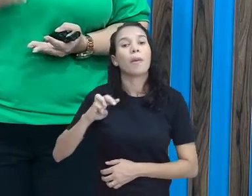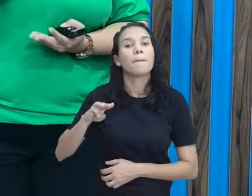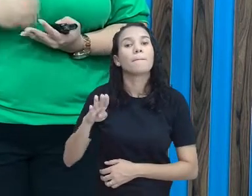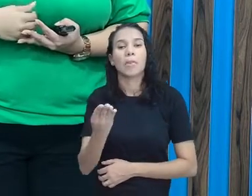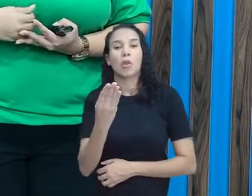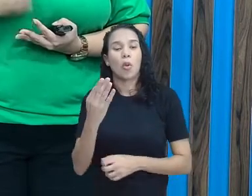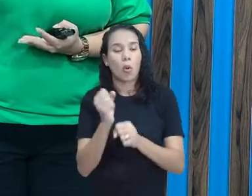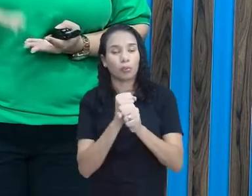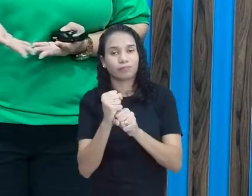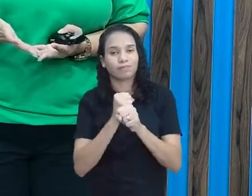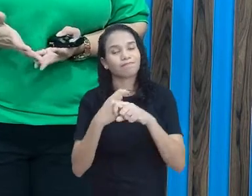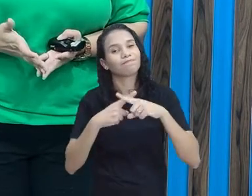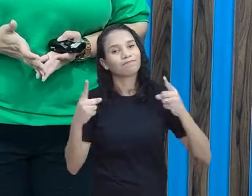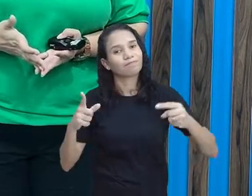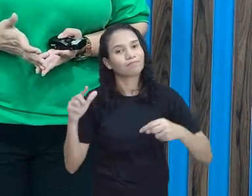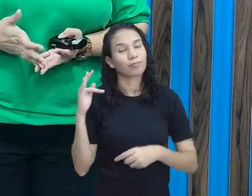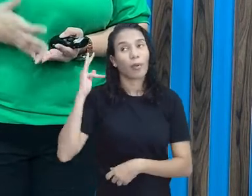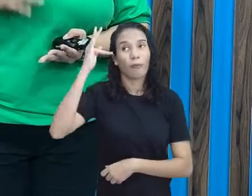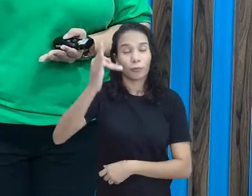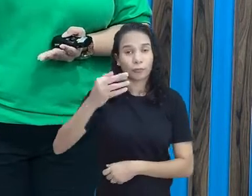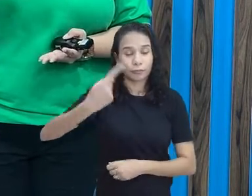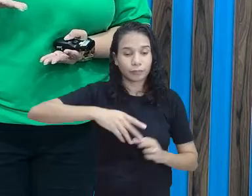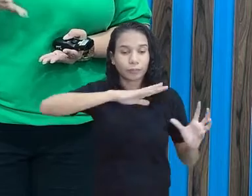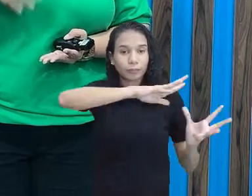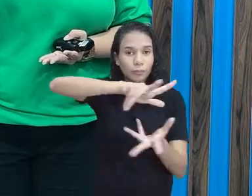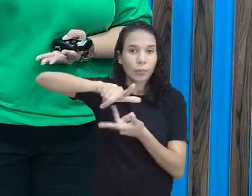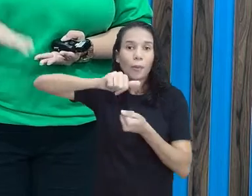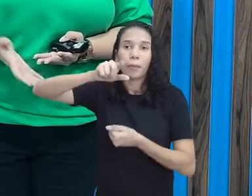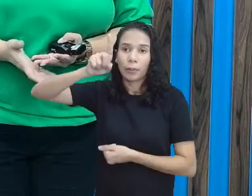que o futuro do nosso planeta